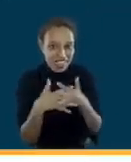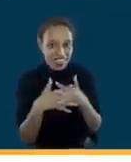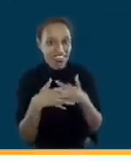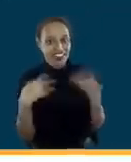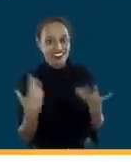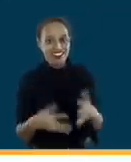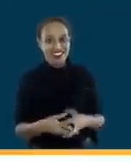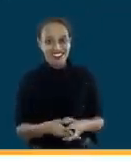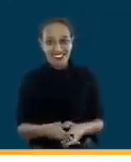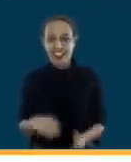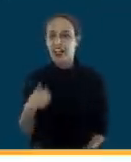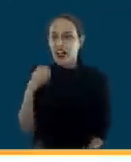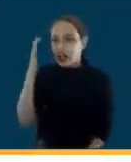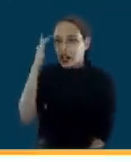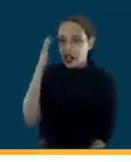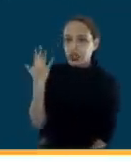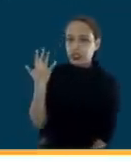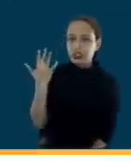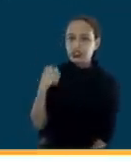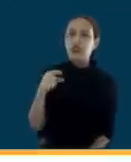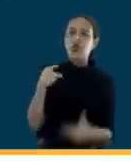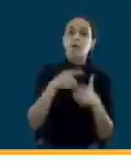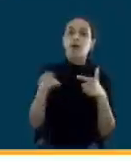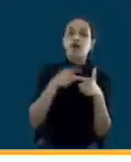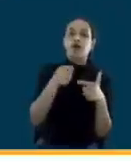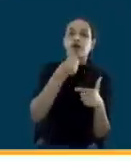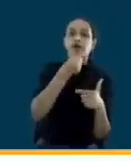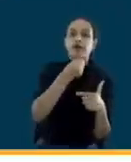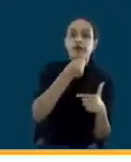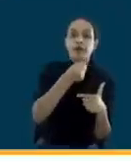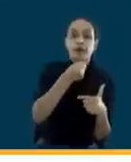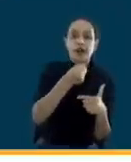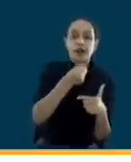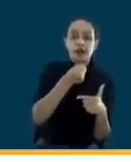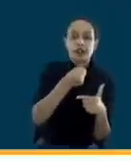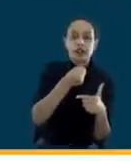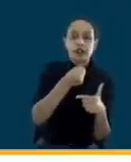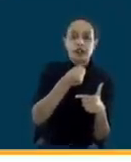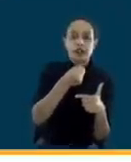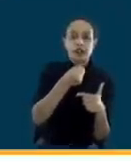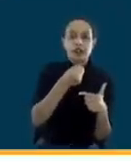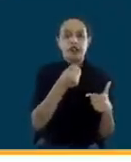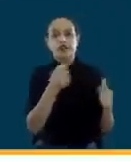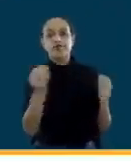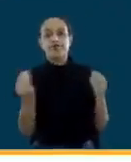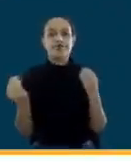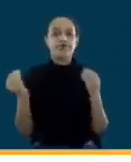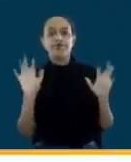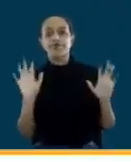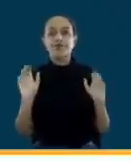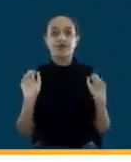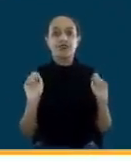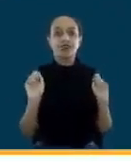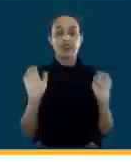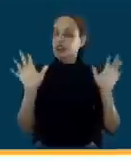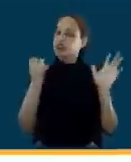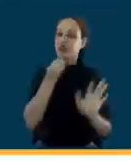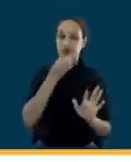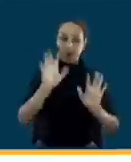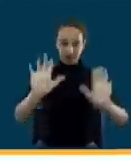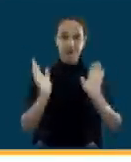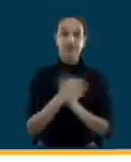Tudo errado. Acho que a Luciana está tendo um problema no microfone dela. Estou na sala. Muito bem, gente. Então, olha